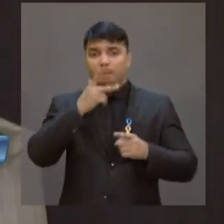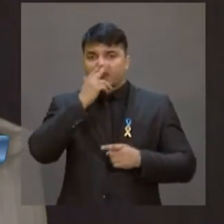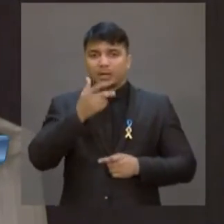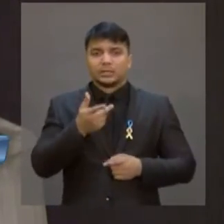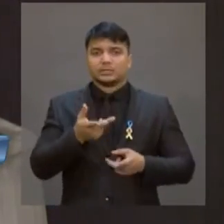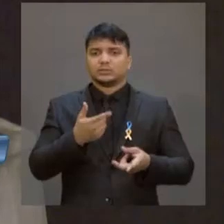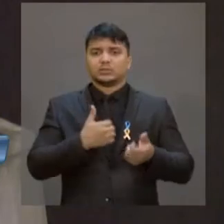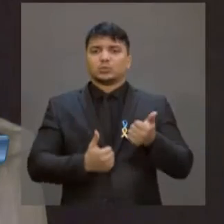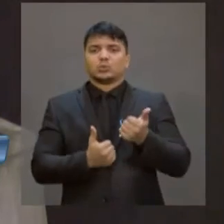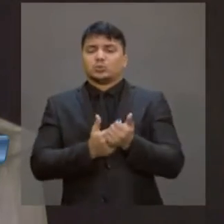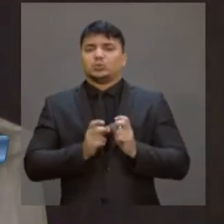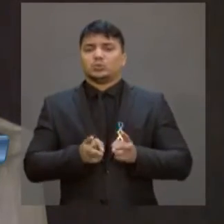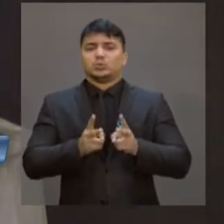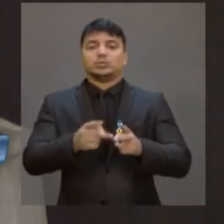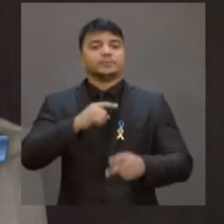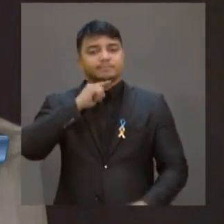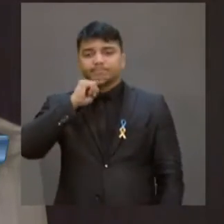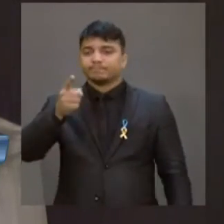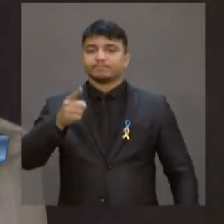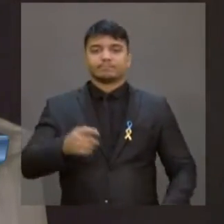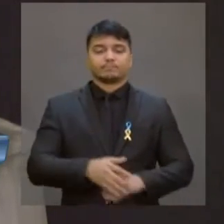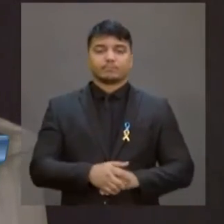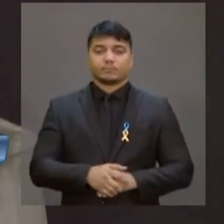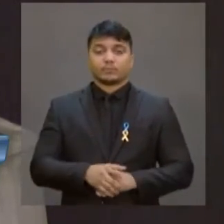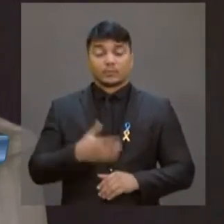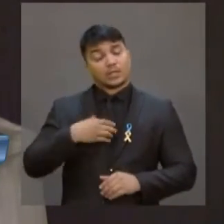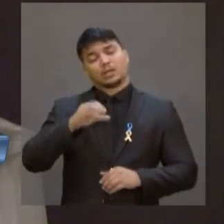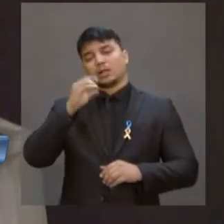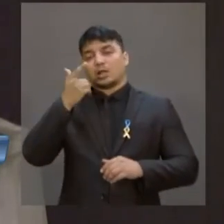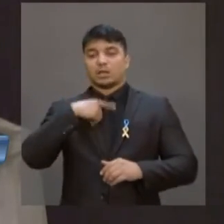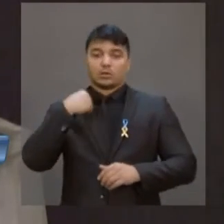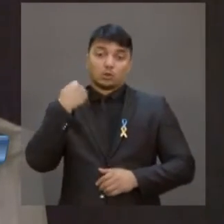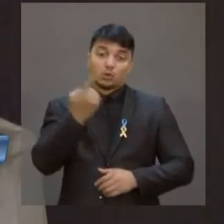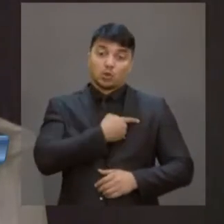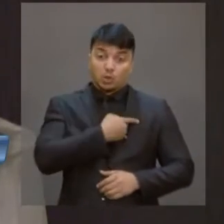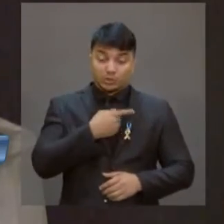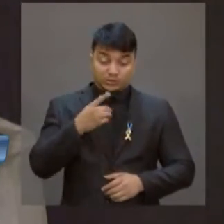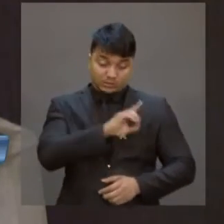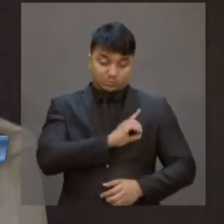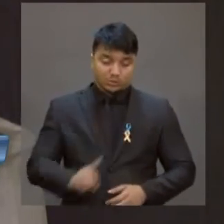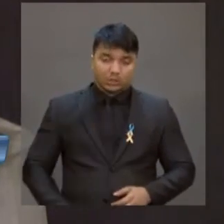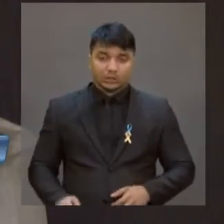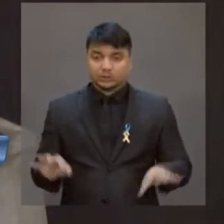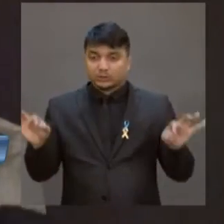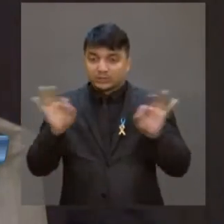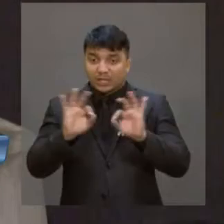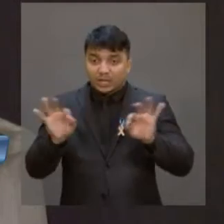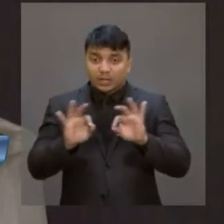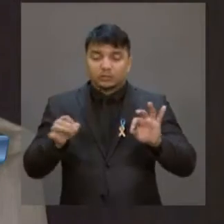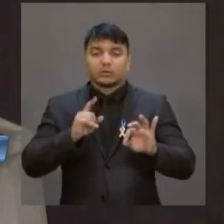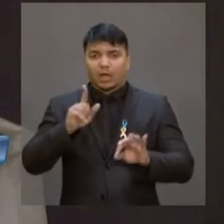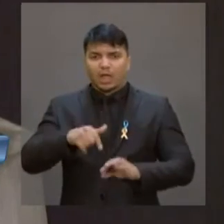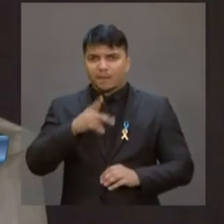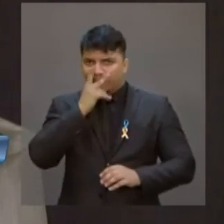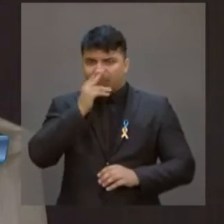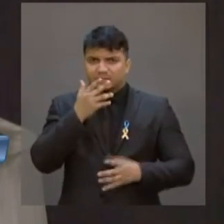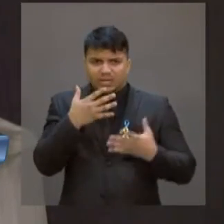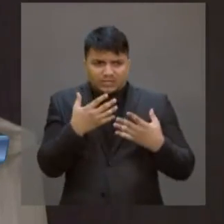baixa sustentabilidade. É óbvio que nenhum de nós é